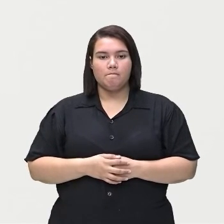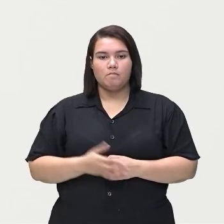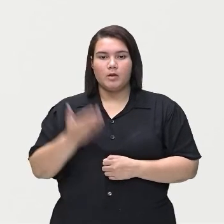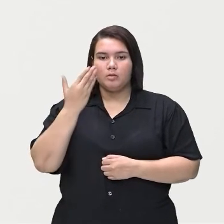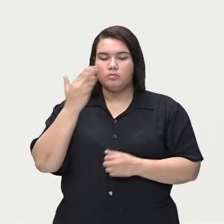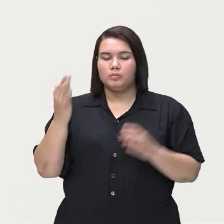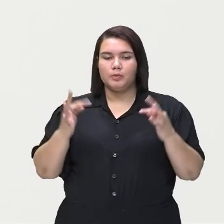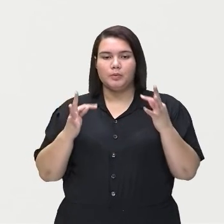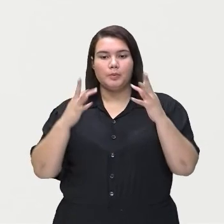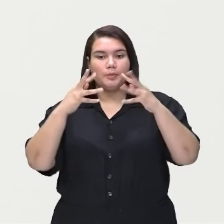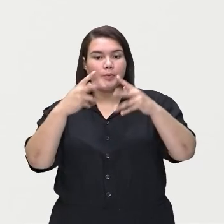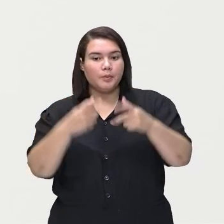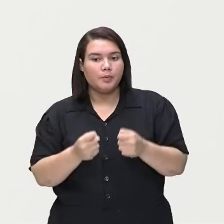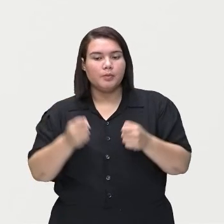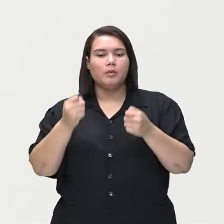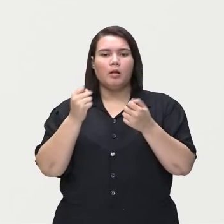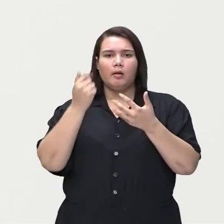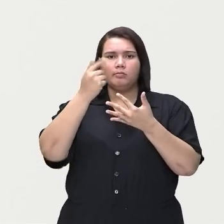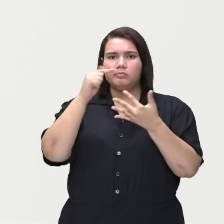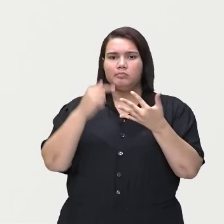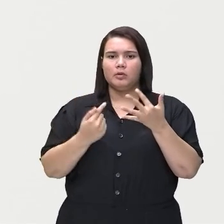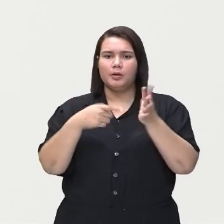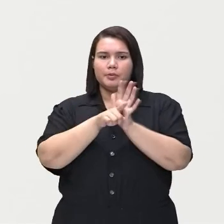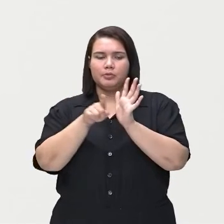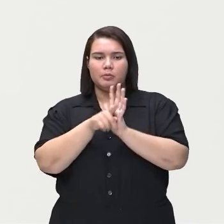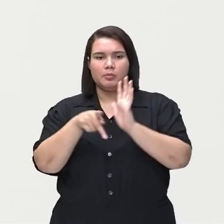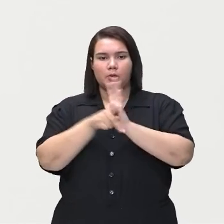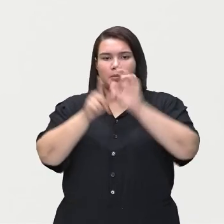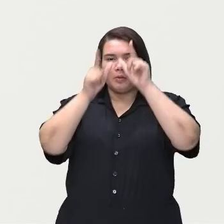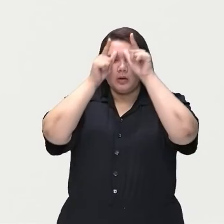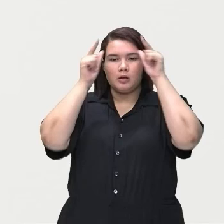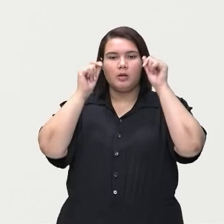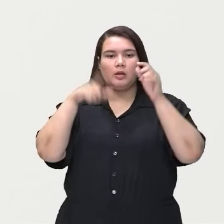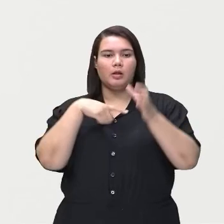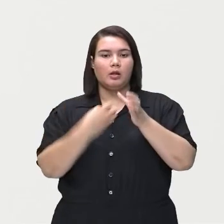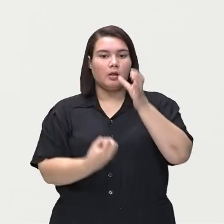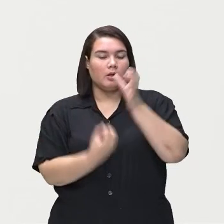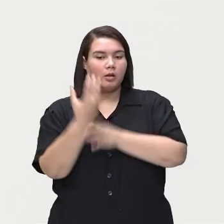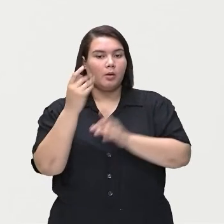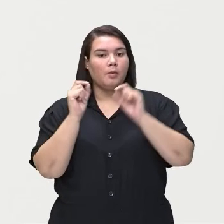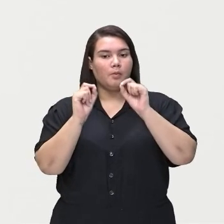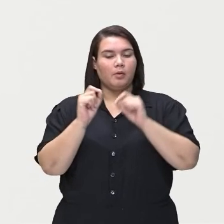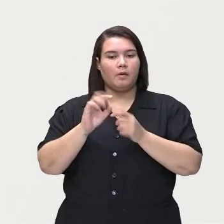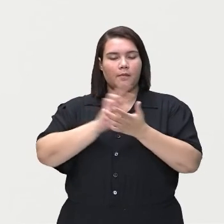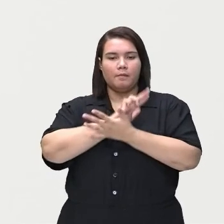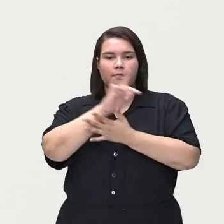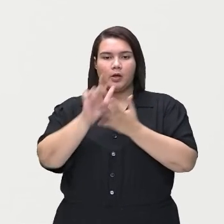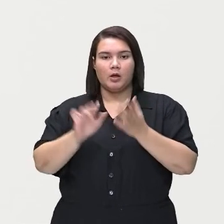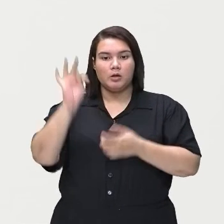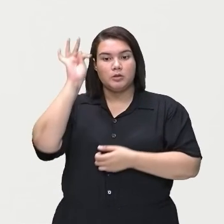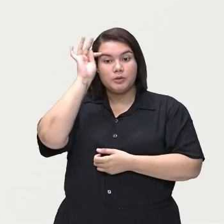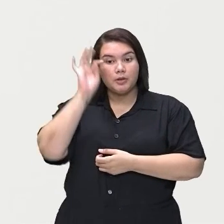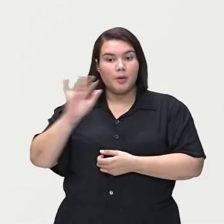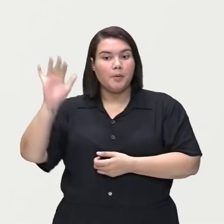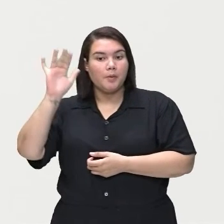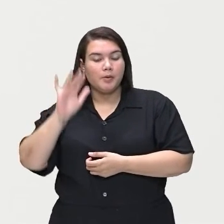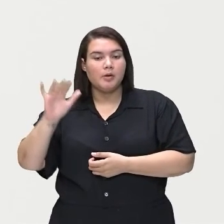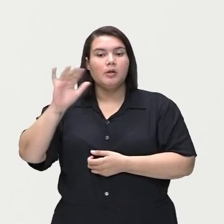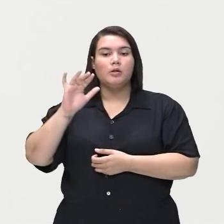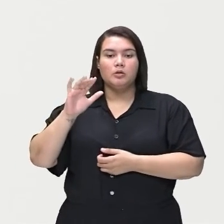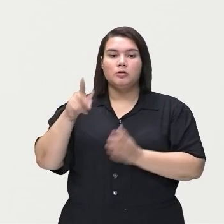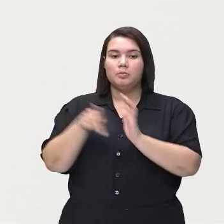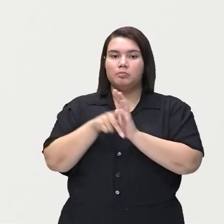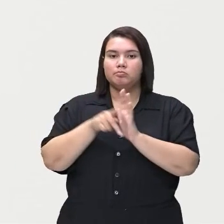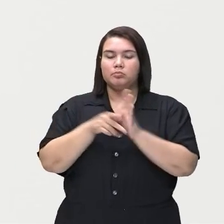as hipóteses levantadas pelos gregos antigos deram vida a várias teorias